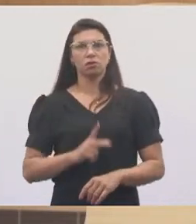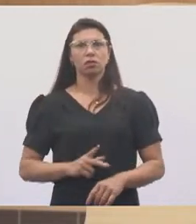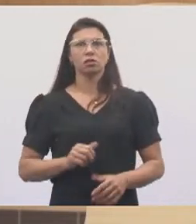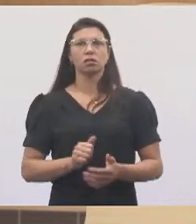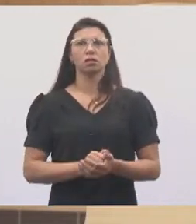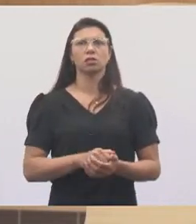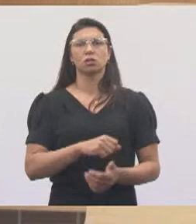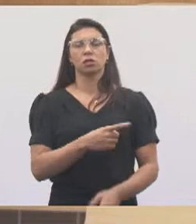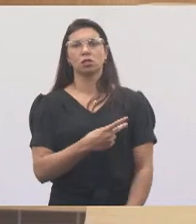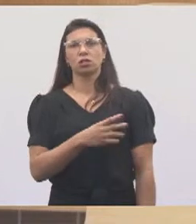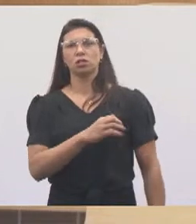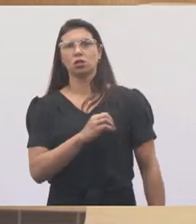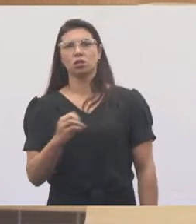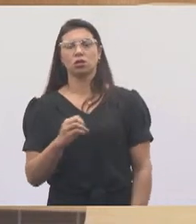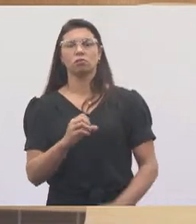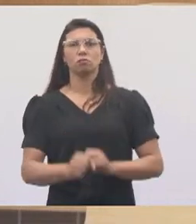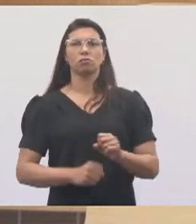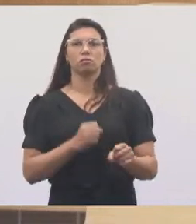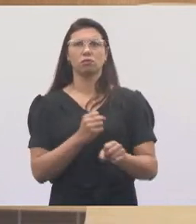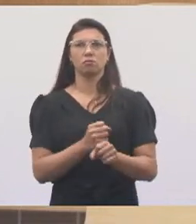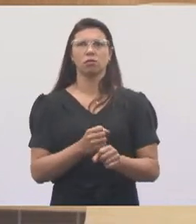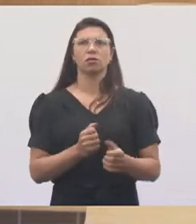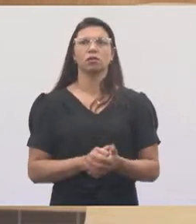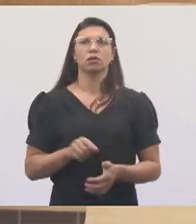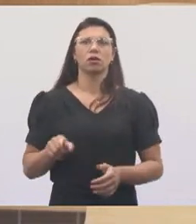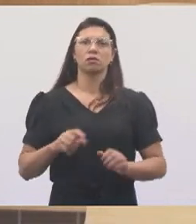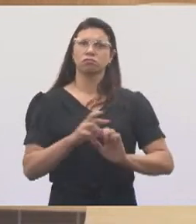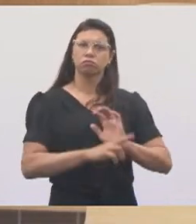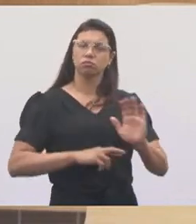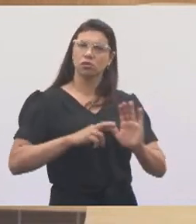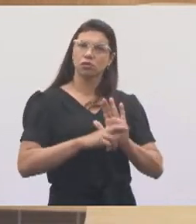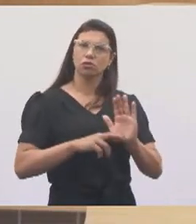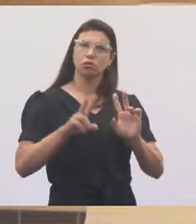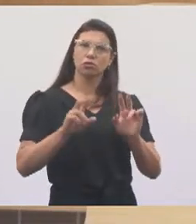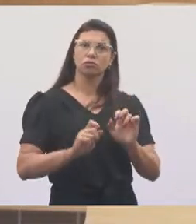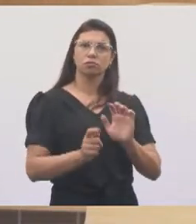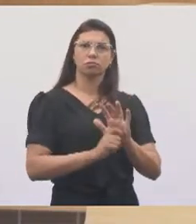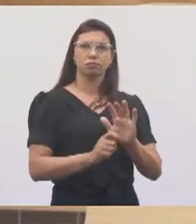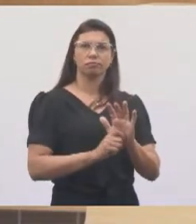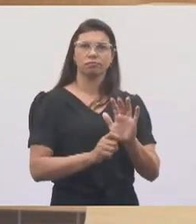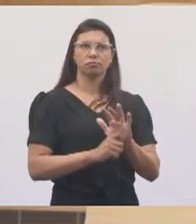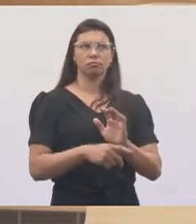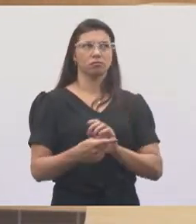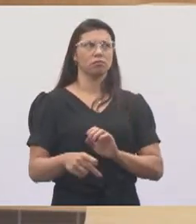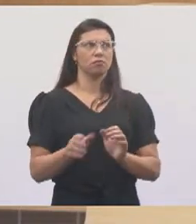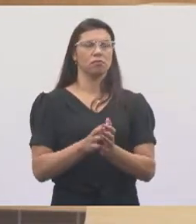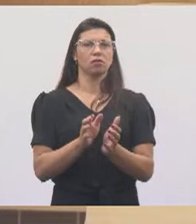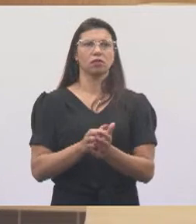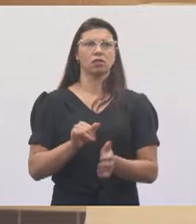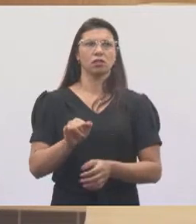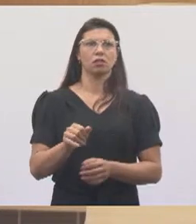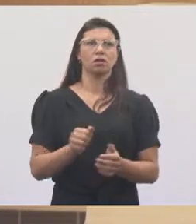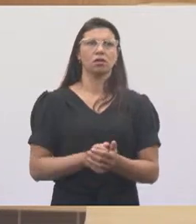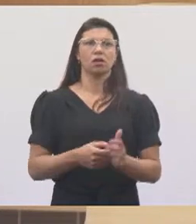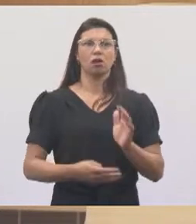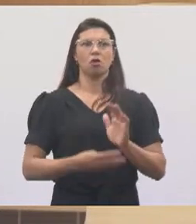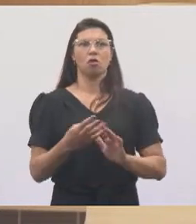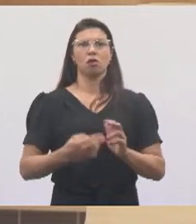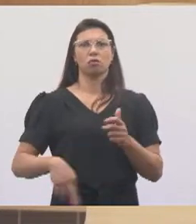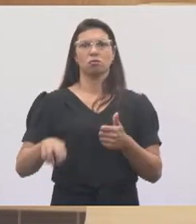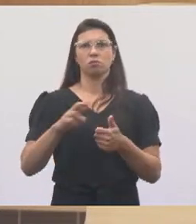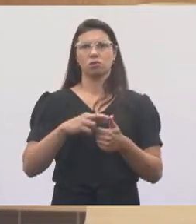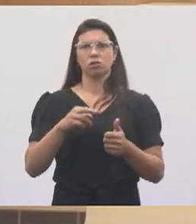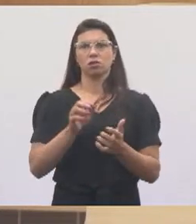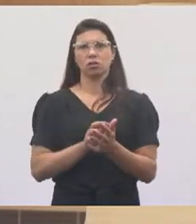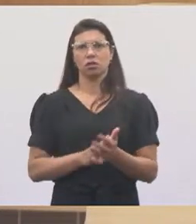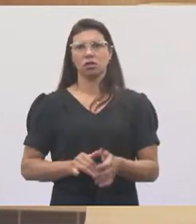pelo excelente desempenho frente à Delegacia de Investigações sobre Entorpecentes. Elogia da 4ª Promotoria de Justiça de Jacareí, em 22 de maio